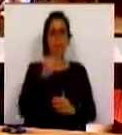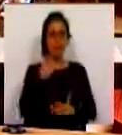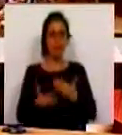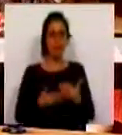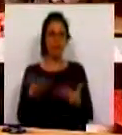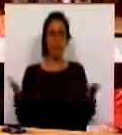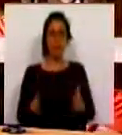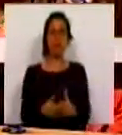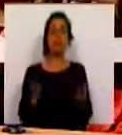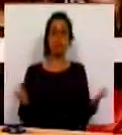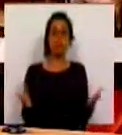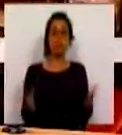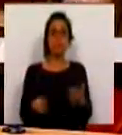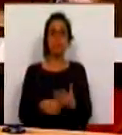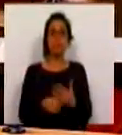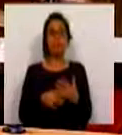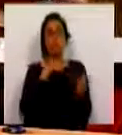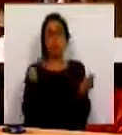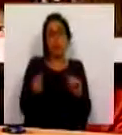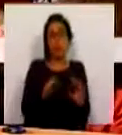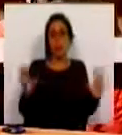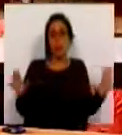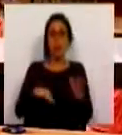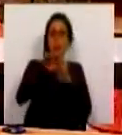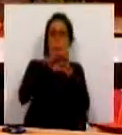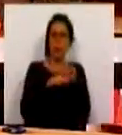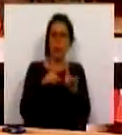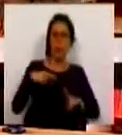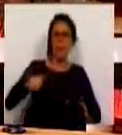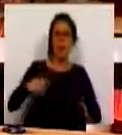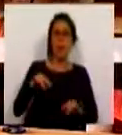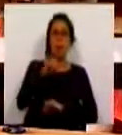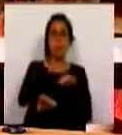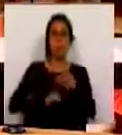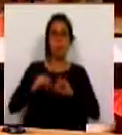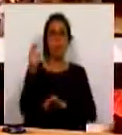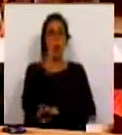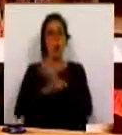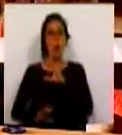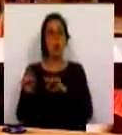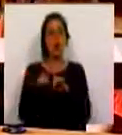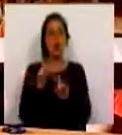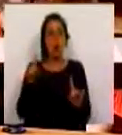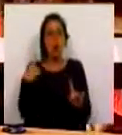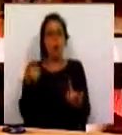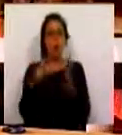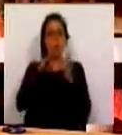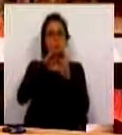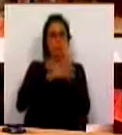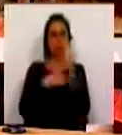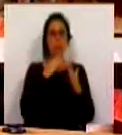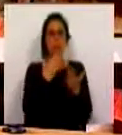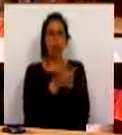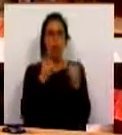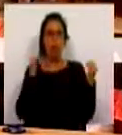eficiência. Não deixa de ser discutível que um programa de uma presidência rotativa da União Europeia, que deveria ser um programa gerador